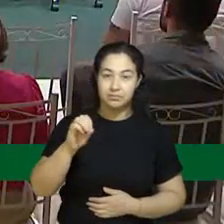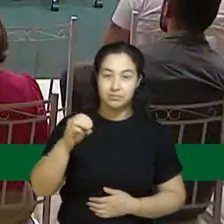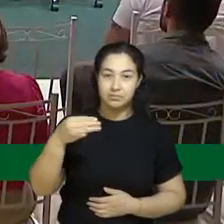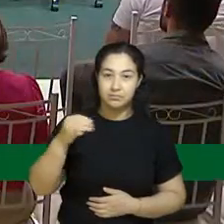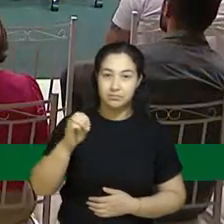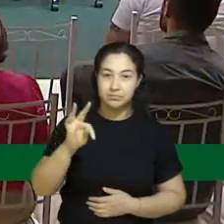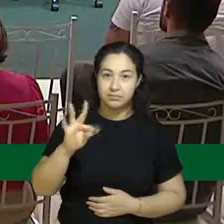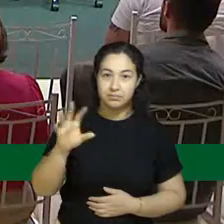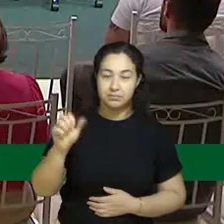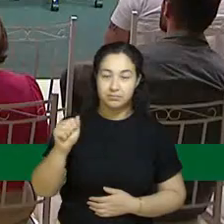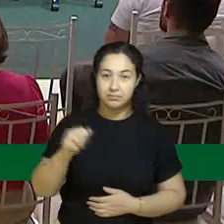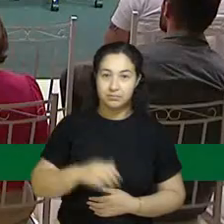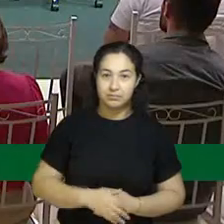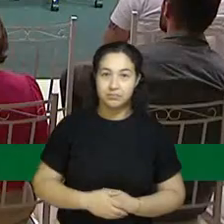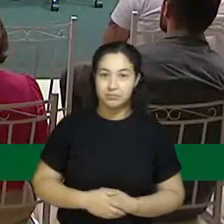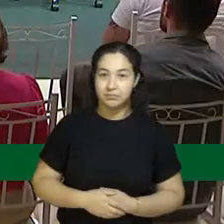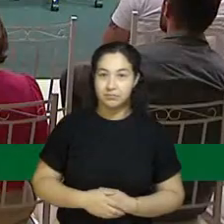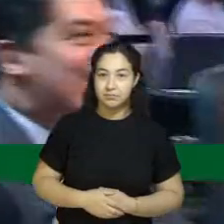Deputado Sorato.